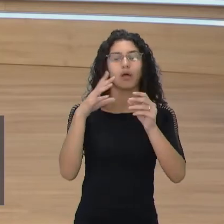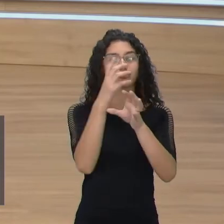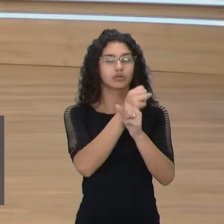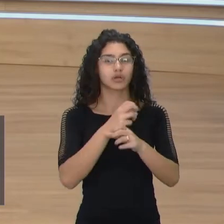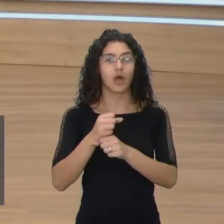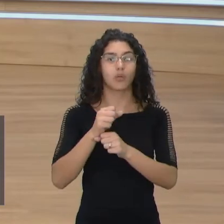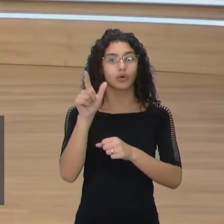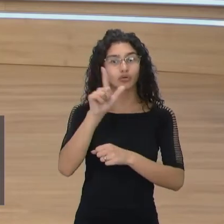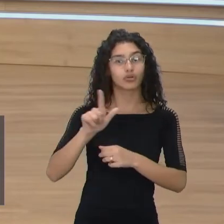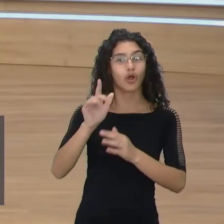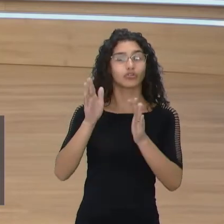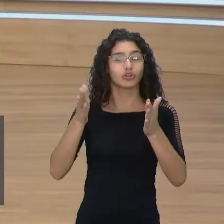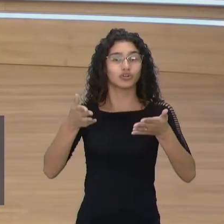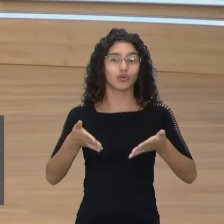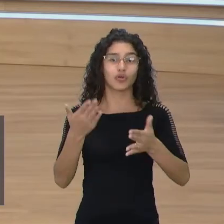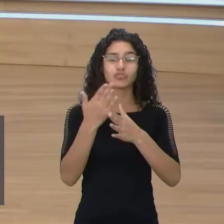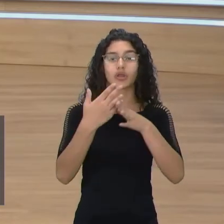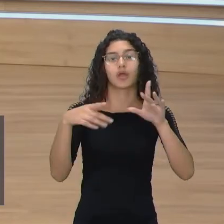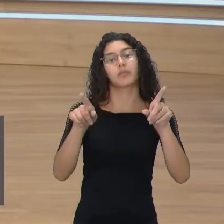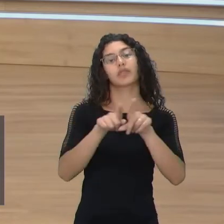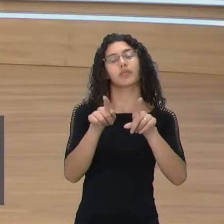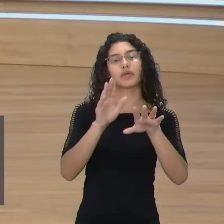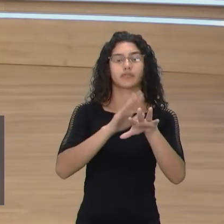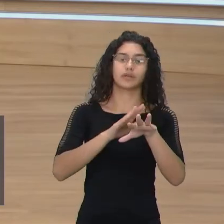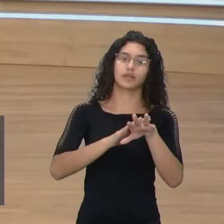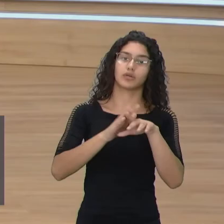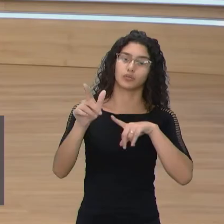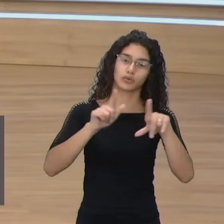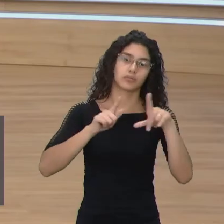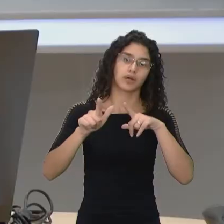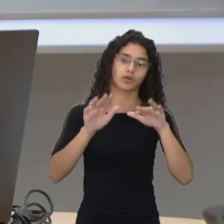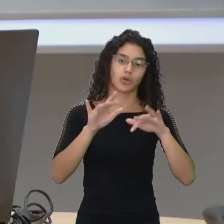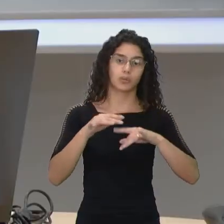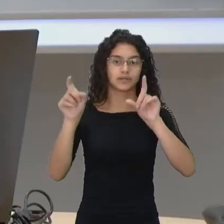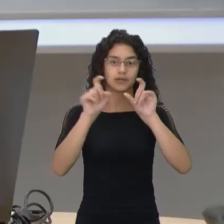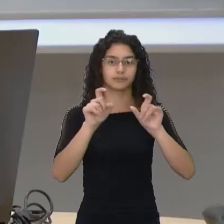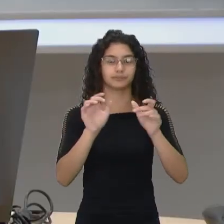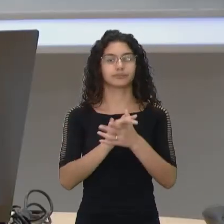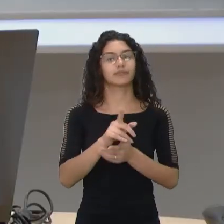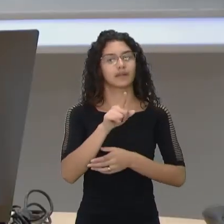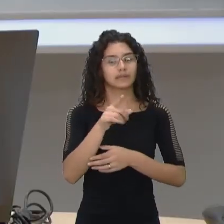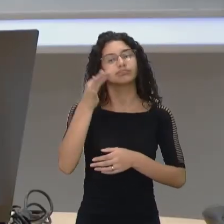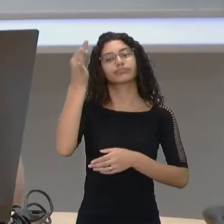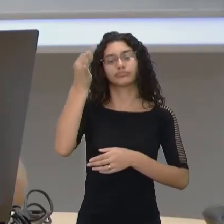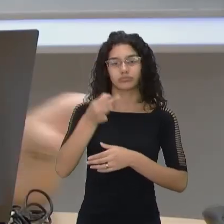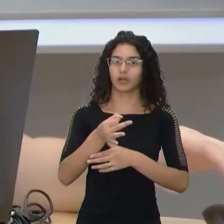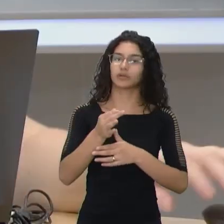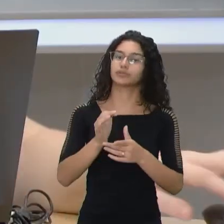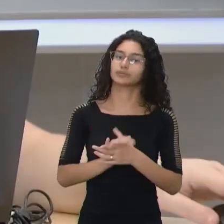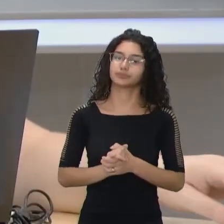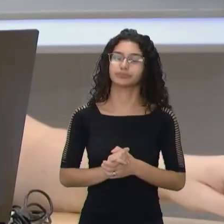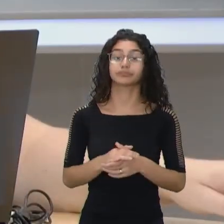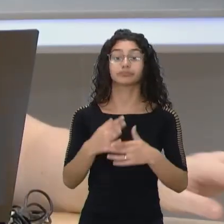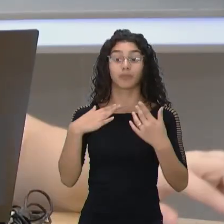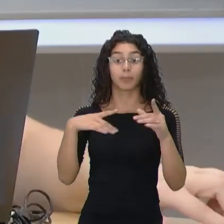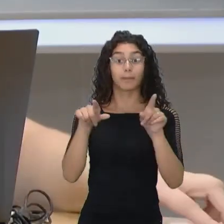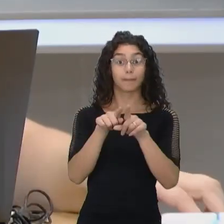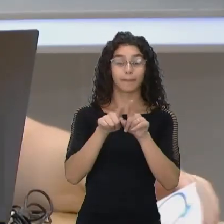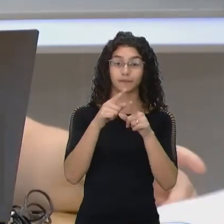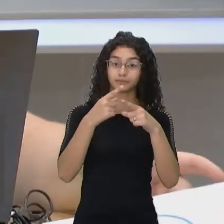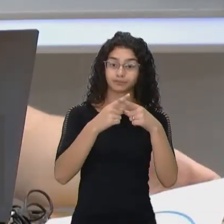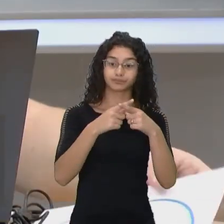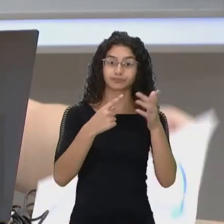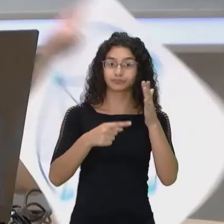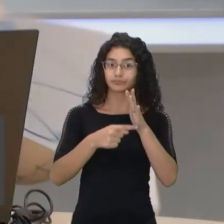que hoje acaba alimentando a galera que trabalha com computação. Você está certíssimo, coberto de razão, inclusive porque